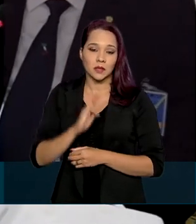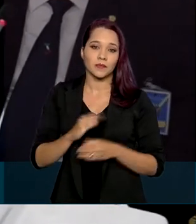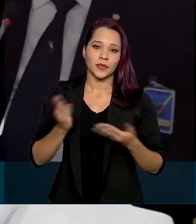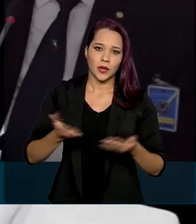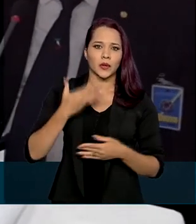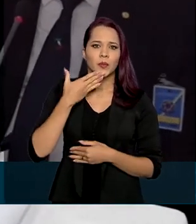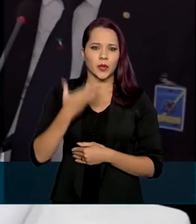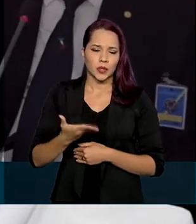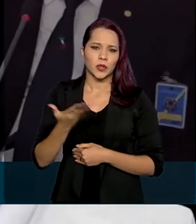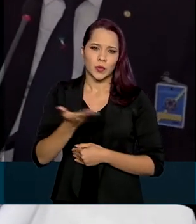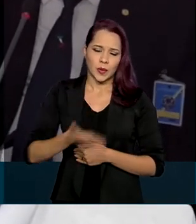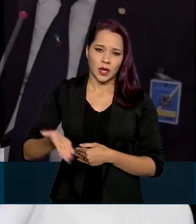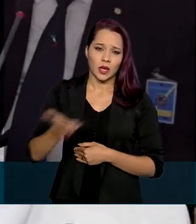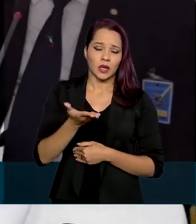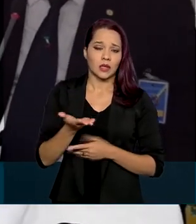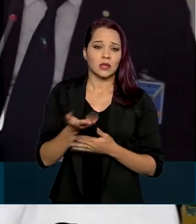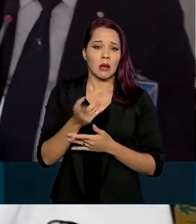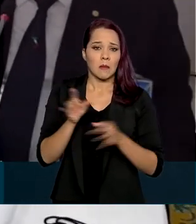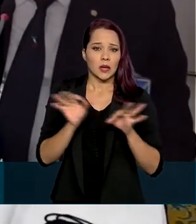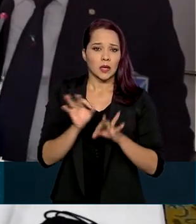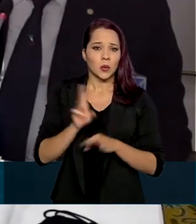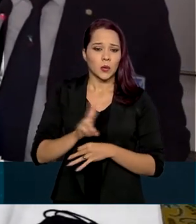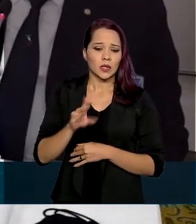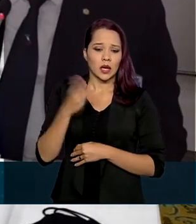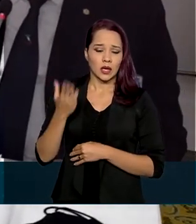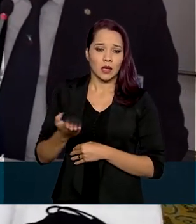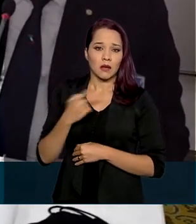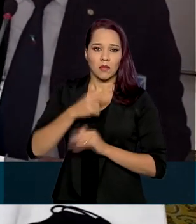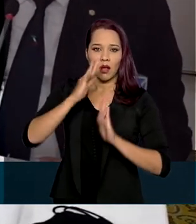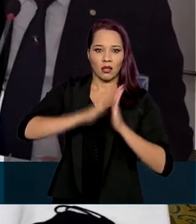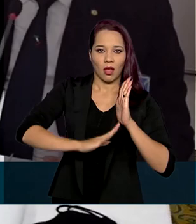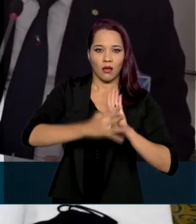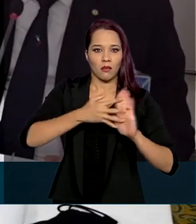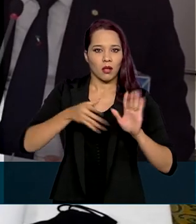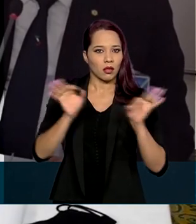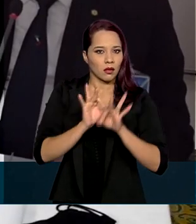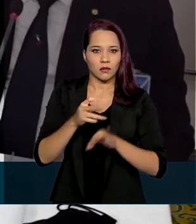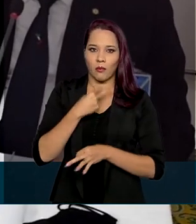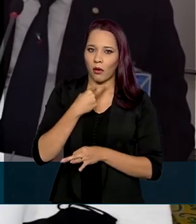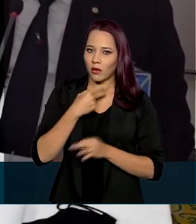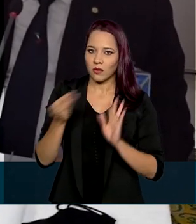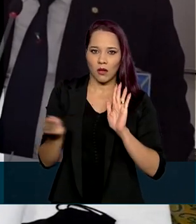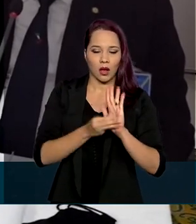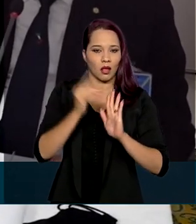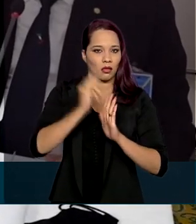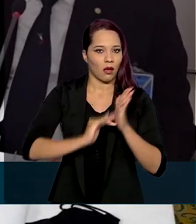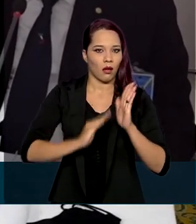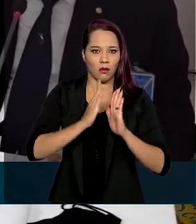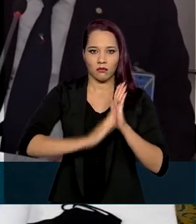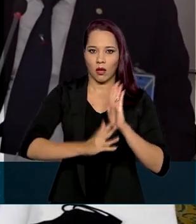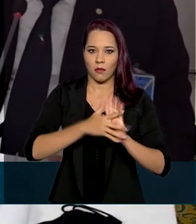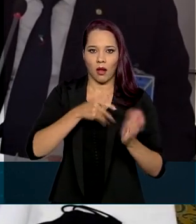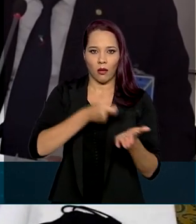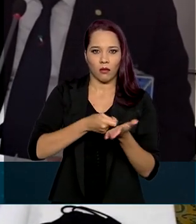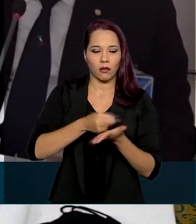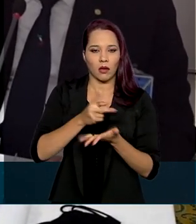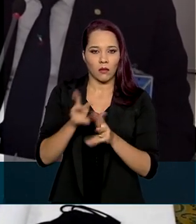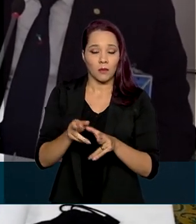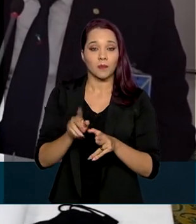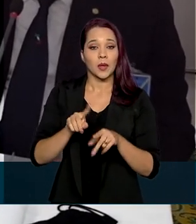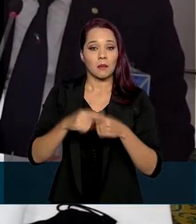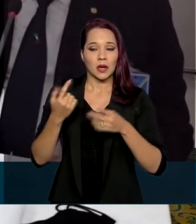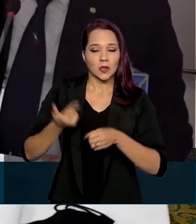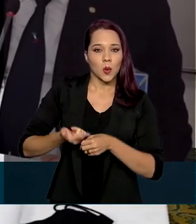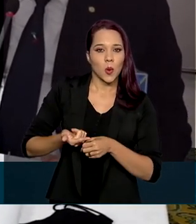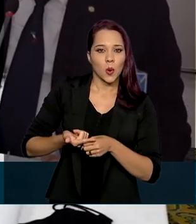apelado para eles, ninguém vai usar caderneta BIC para tabelar nada, não existe tabelamento, mas está pedindo para eles que o lucro